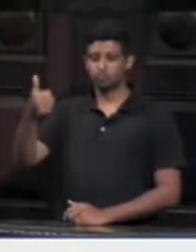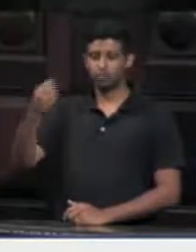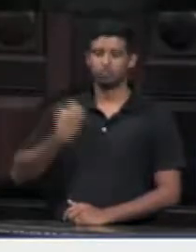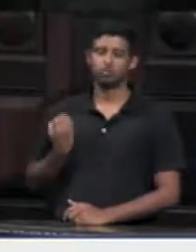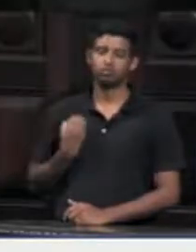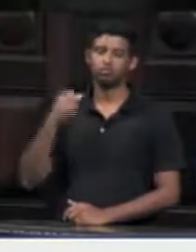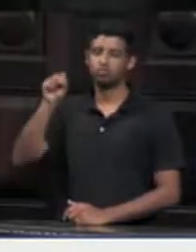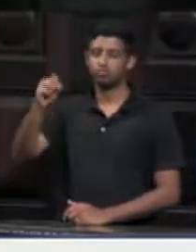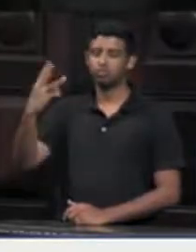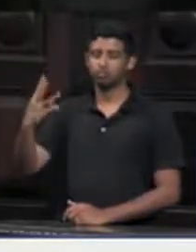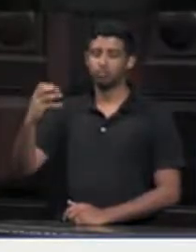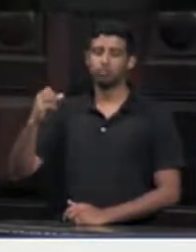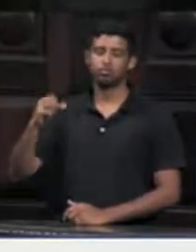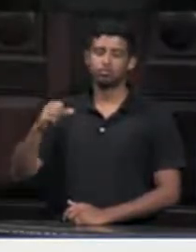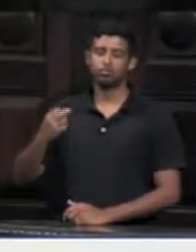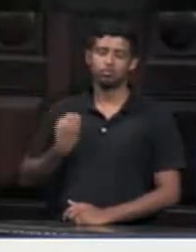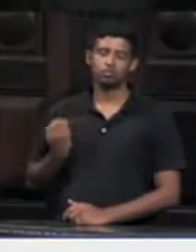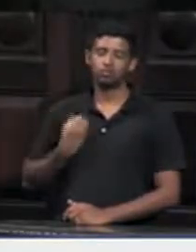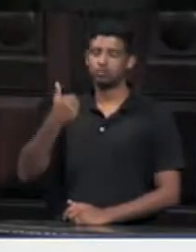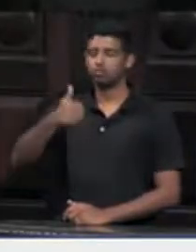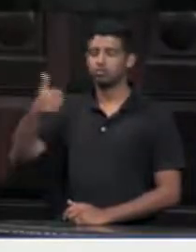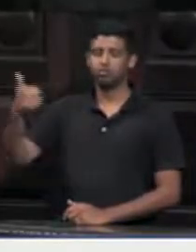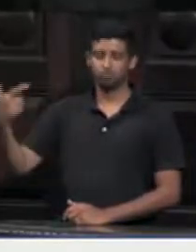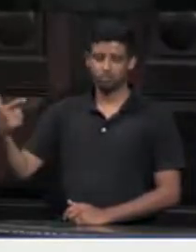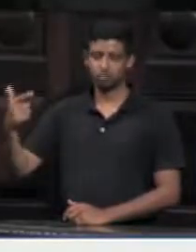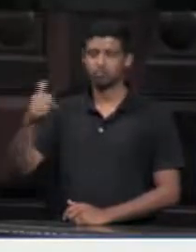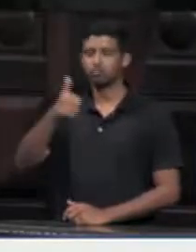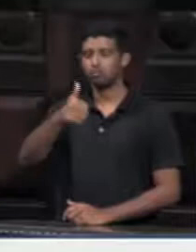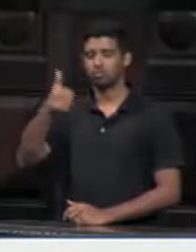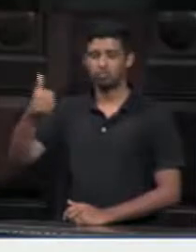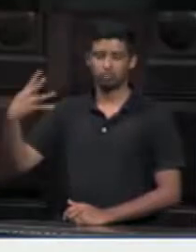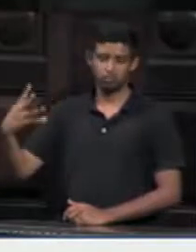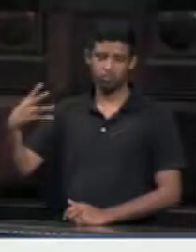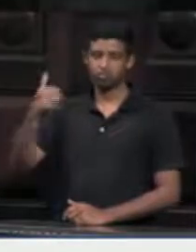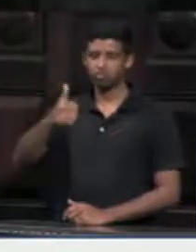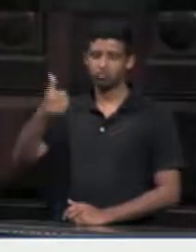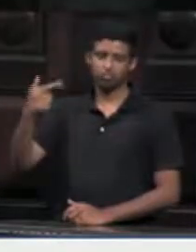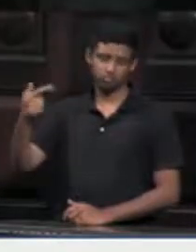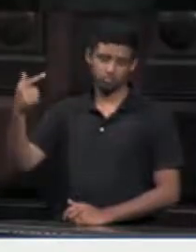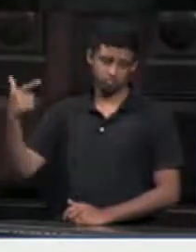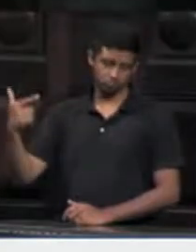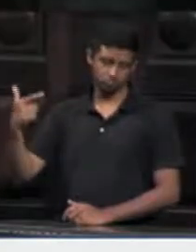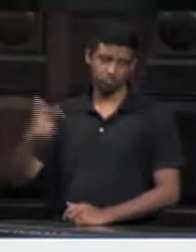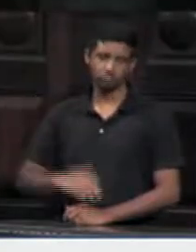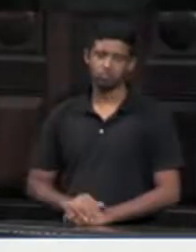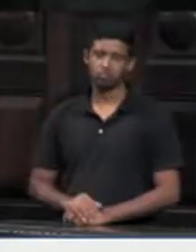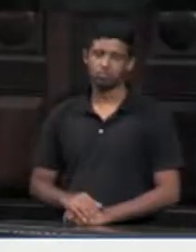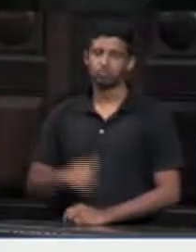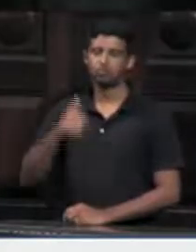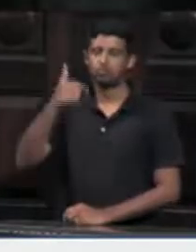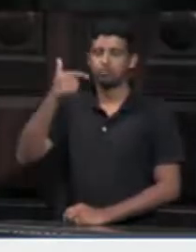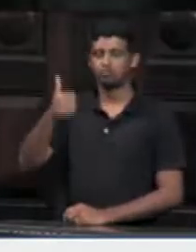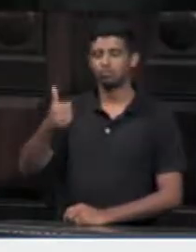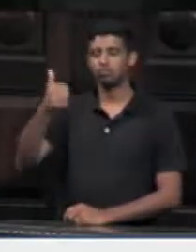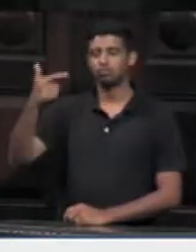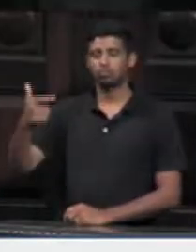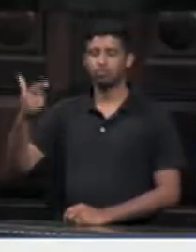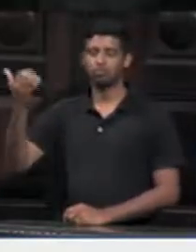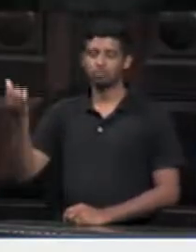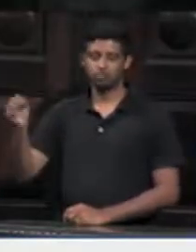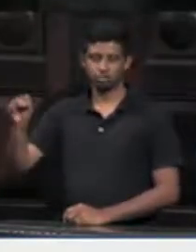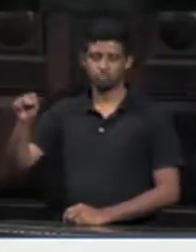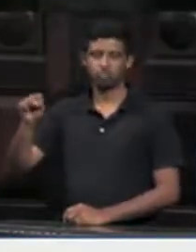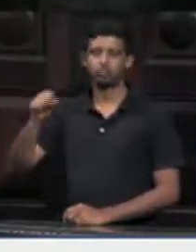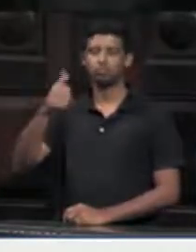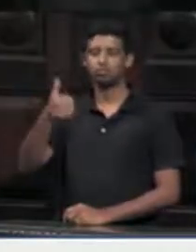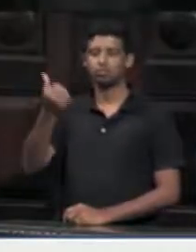83, 112, 114, 127, 128,